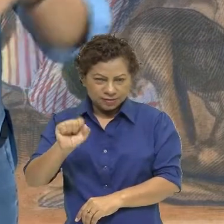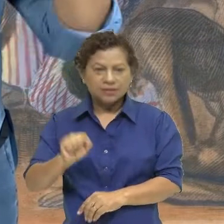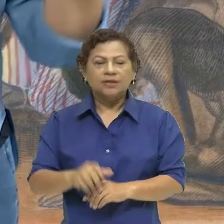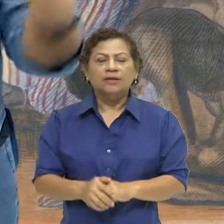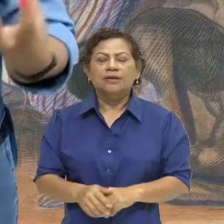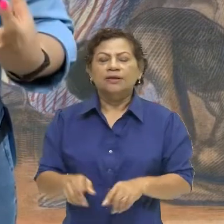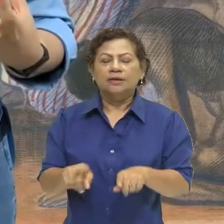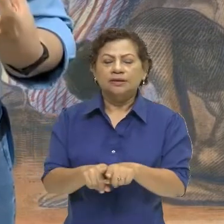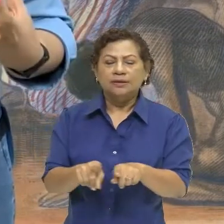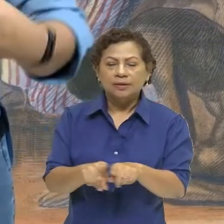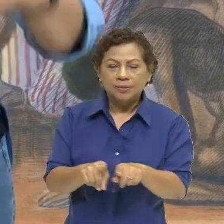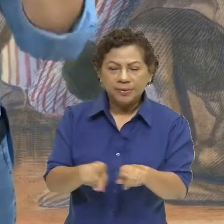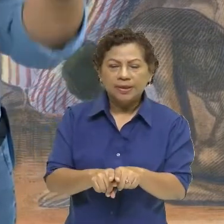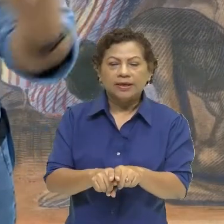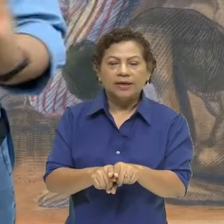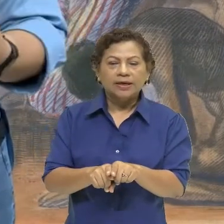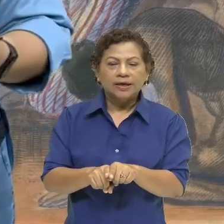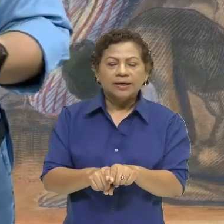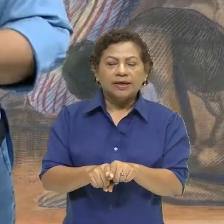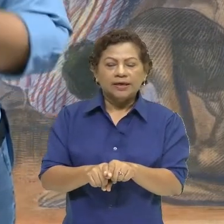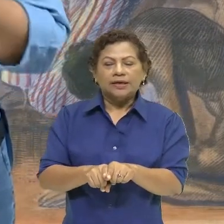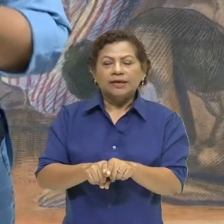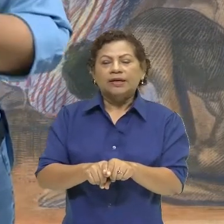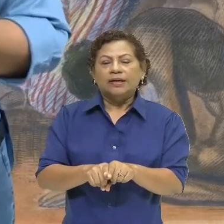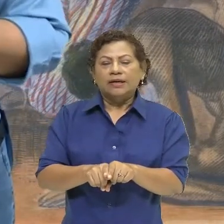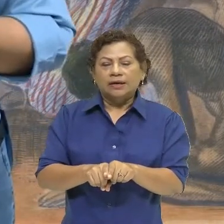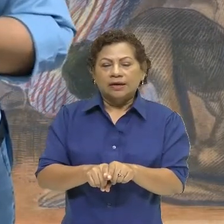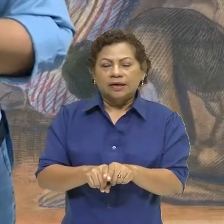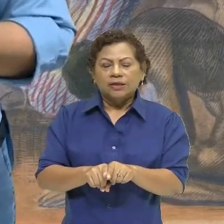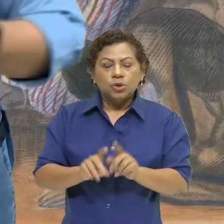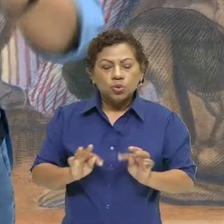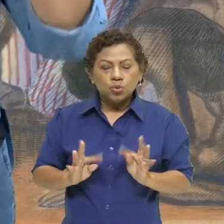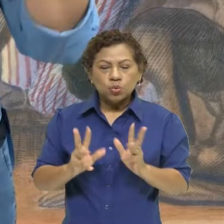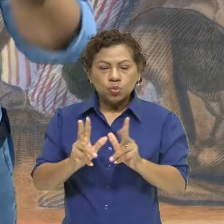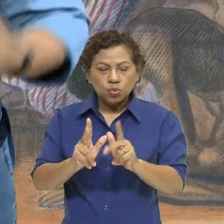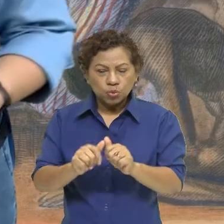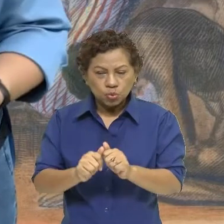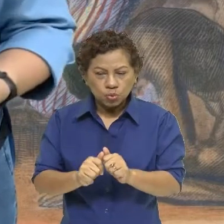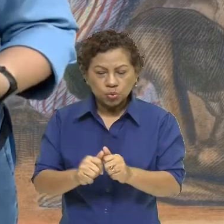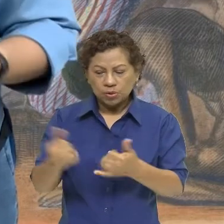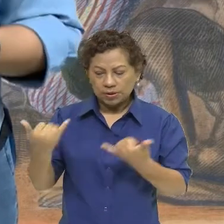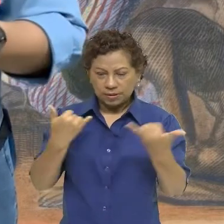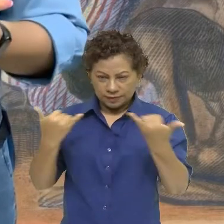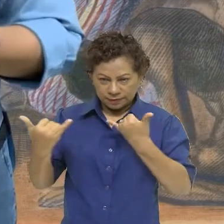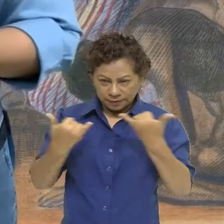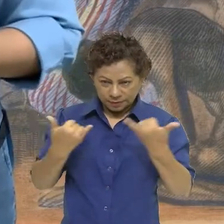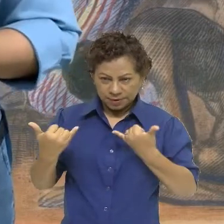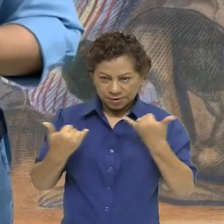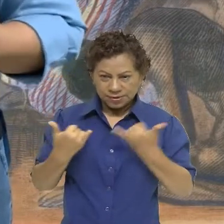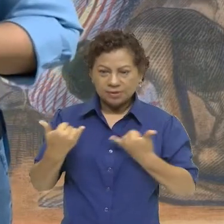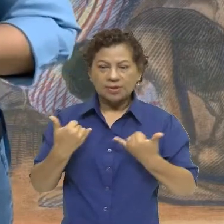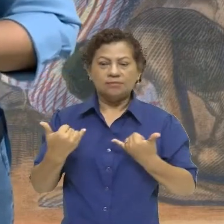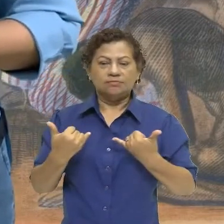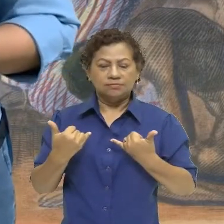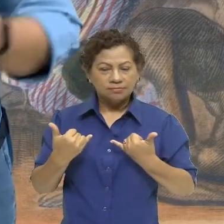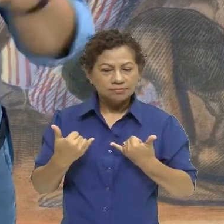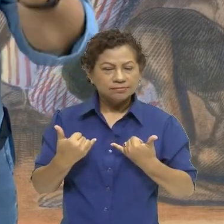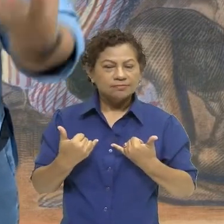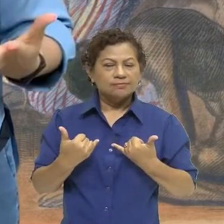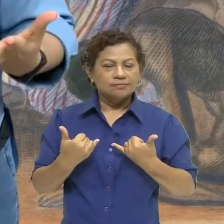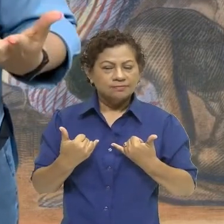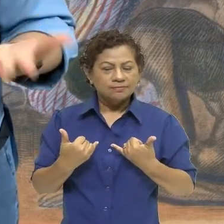substituições, onde eles pegavam ali o que eles tinham acesso e mantinham ali elementos da